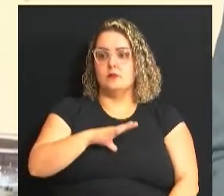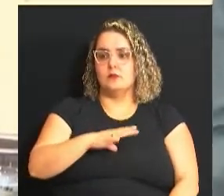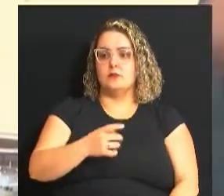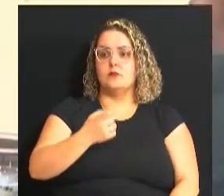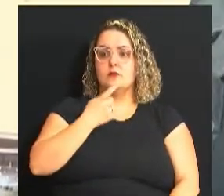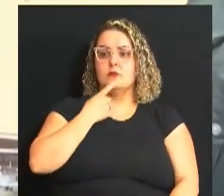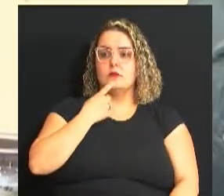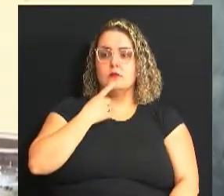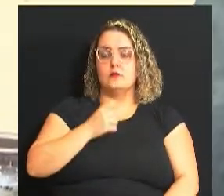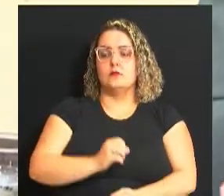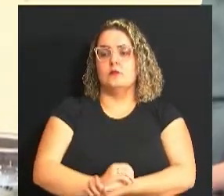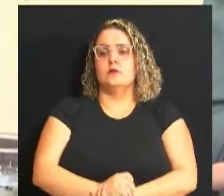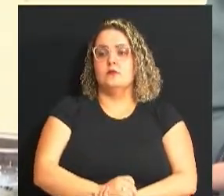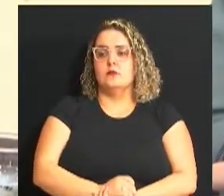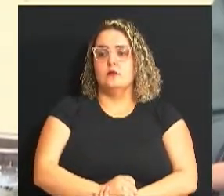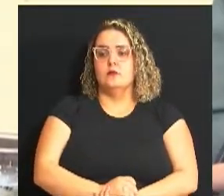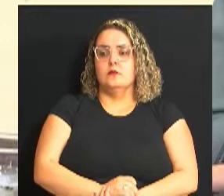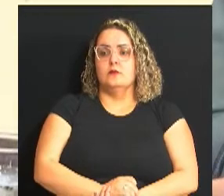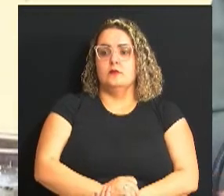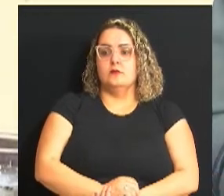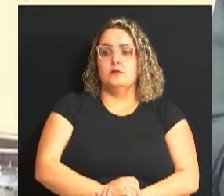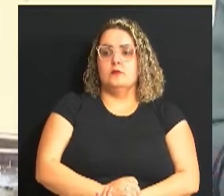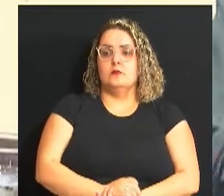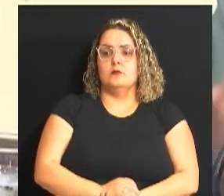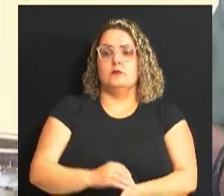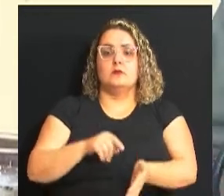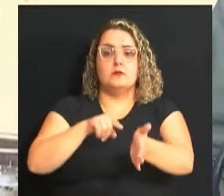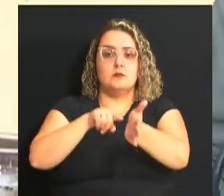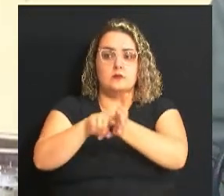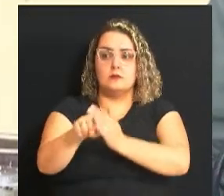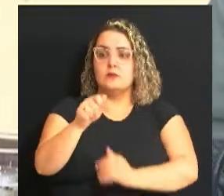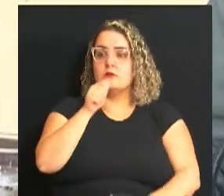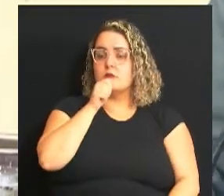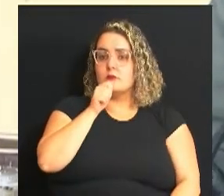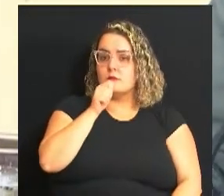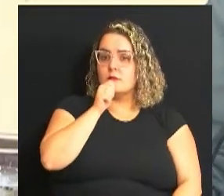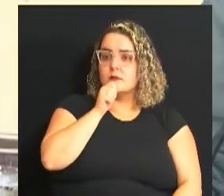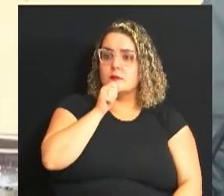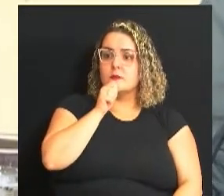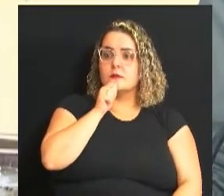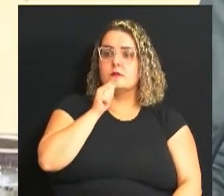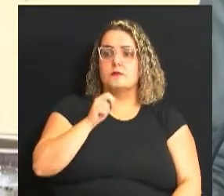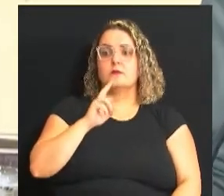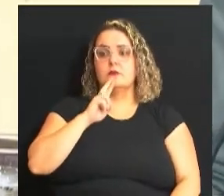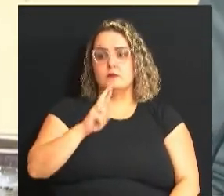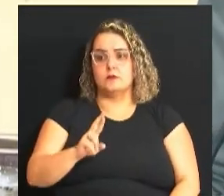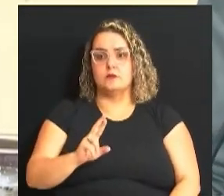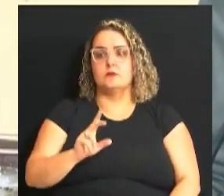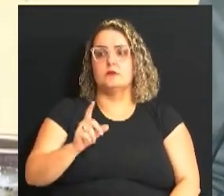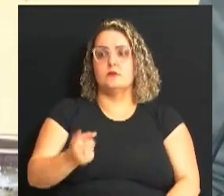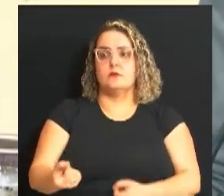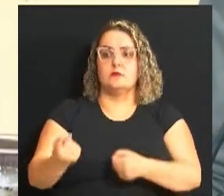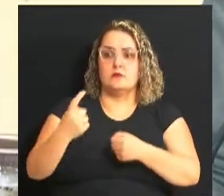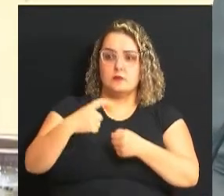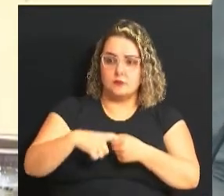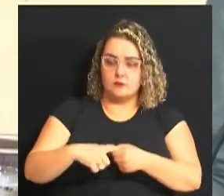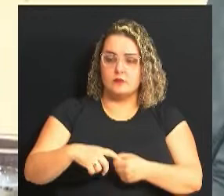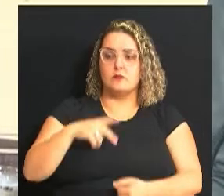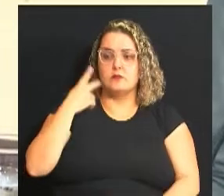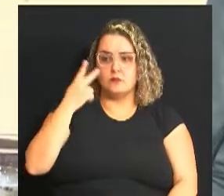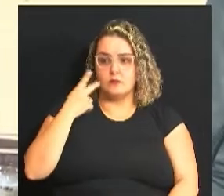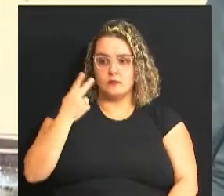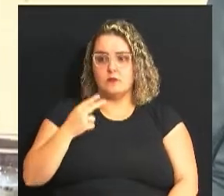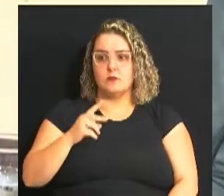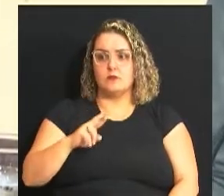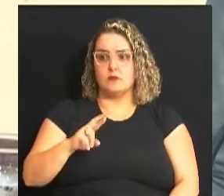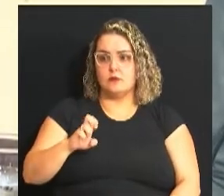o caso, para perguntas que ainda não foram respondidas e, na sequência, devolvo aos vereadores que desejassem fazer uma